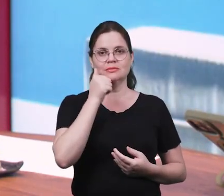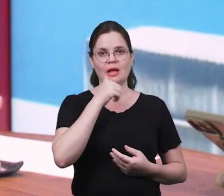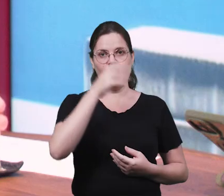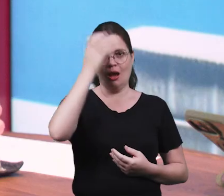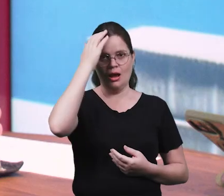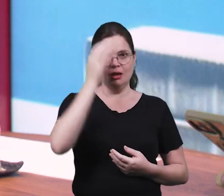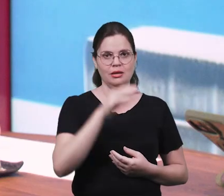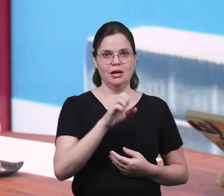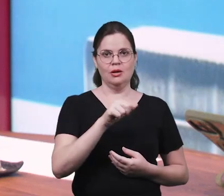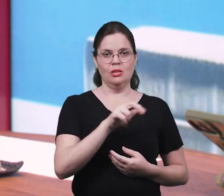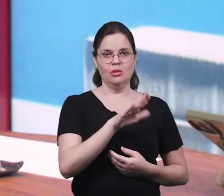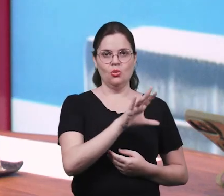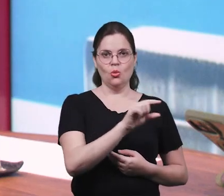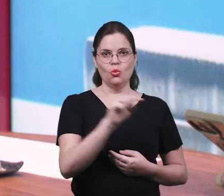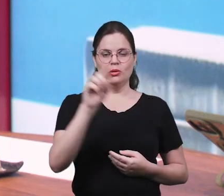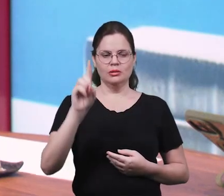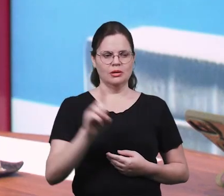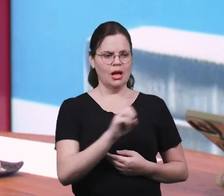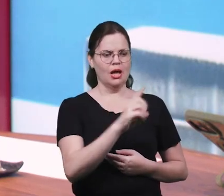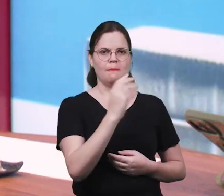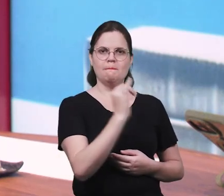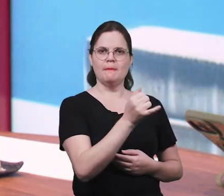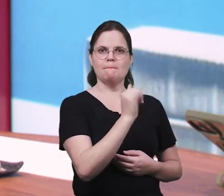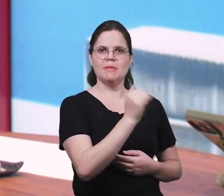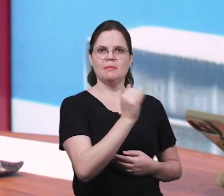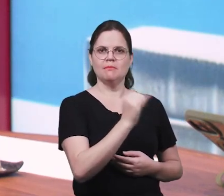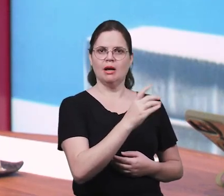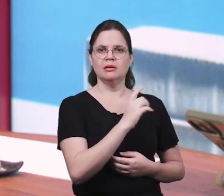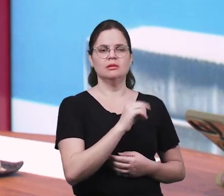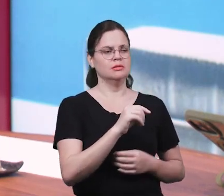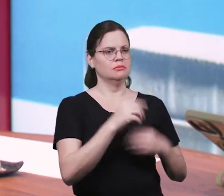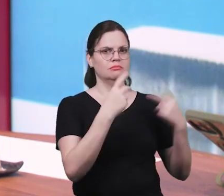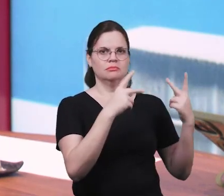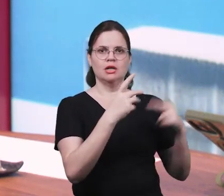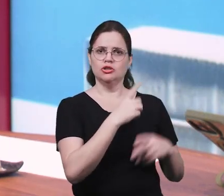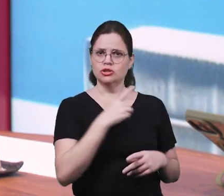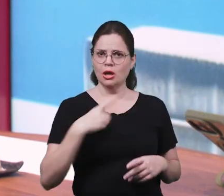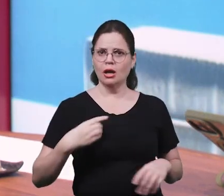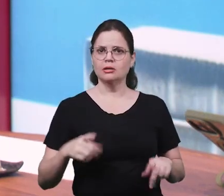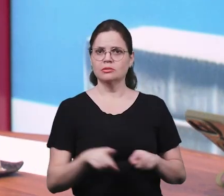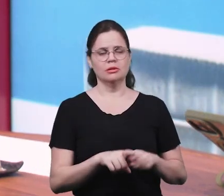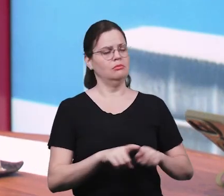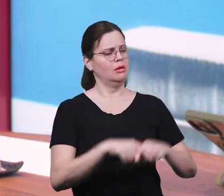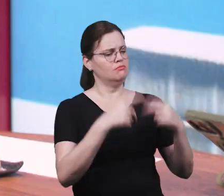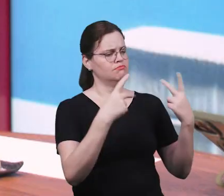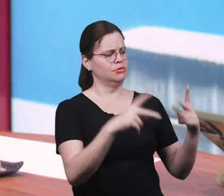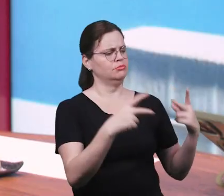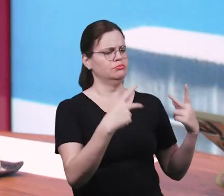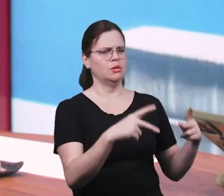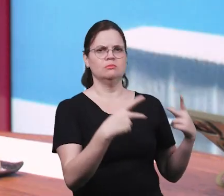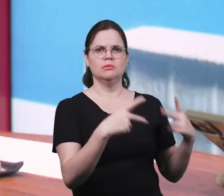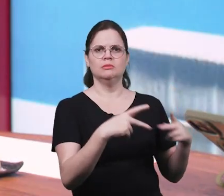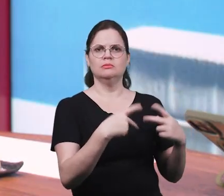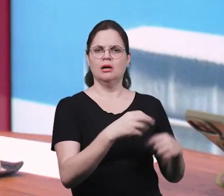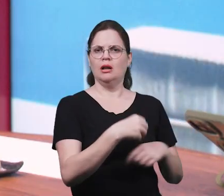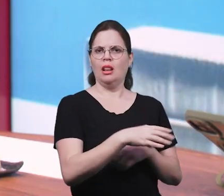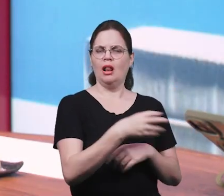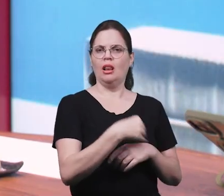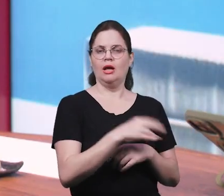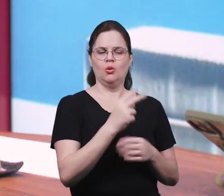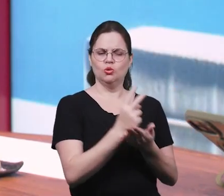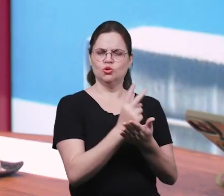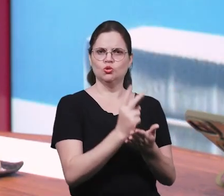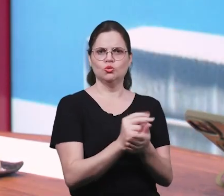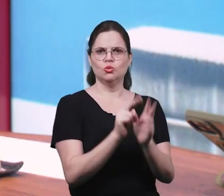continuidade ao ministério. Como que o Senhor realmente nos consola quando a gente vê E eu falo como igreja, porque o